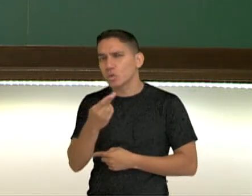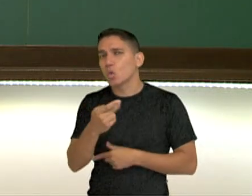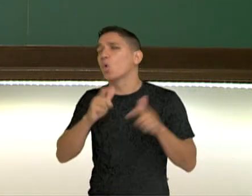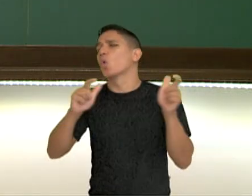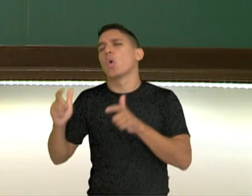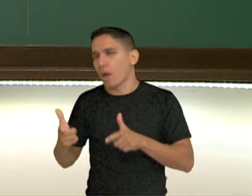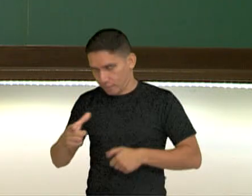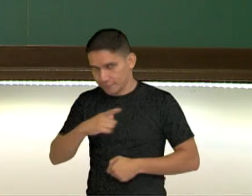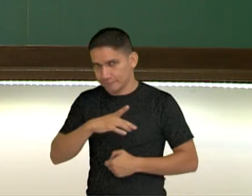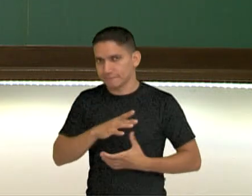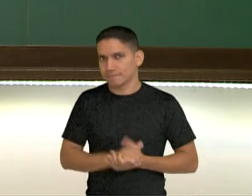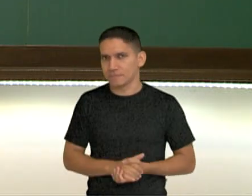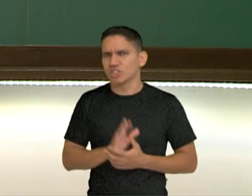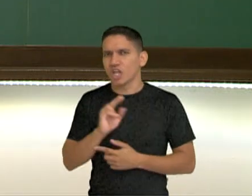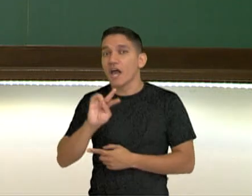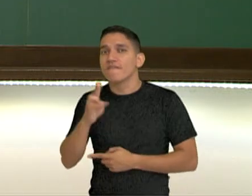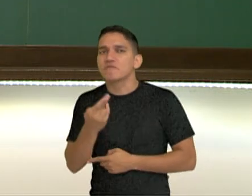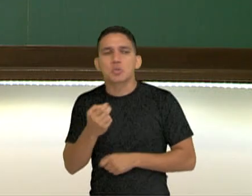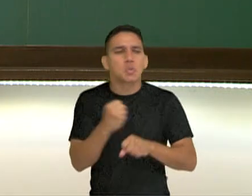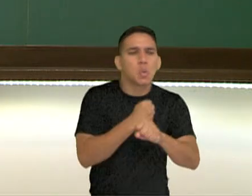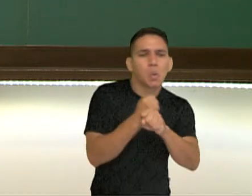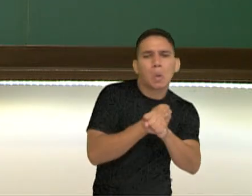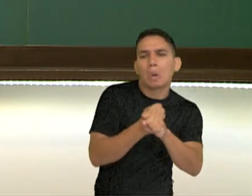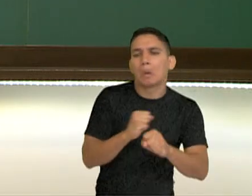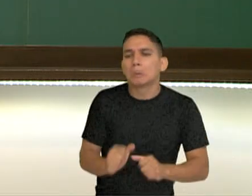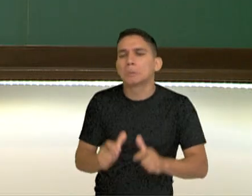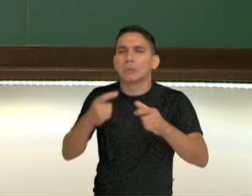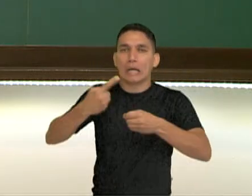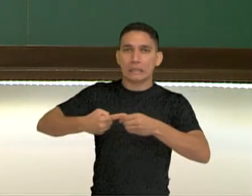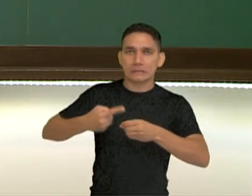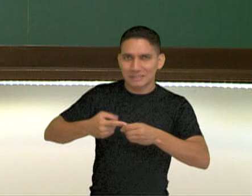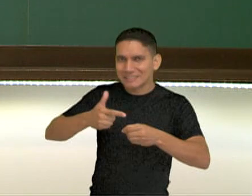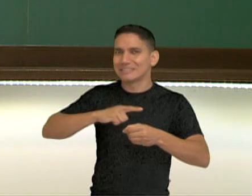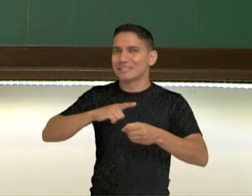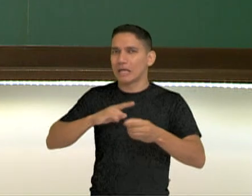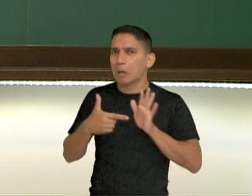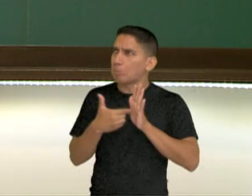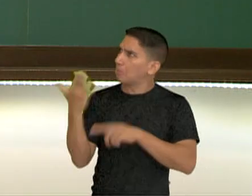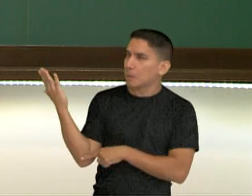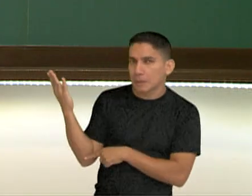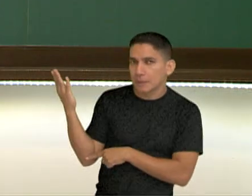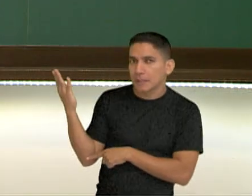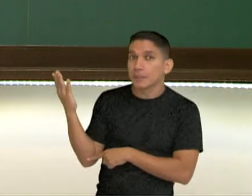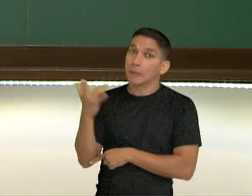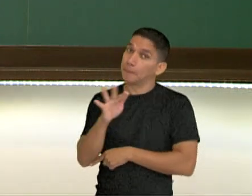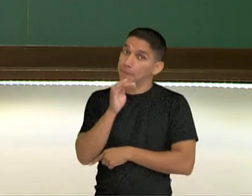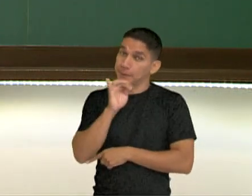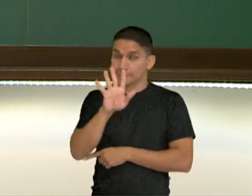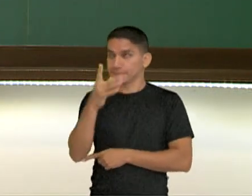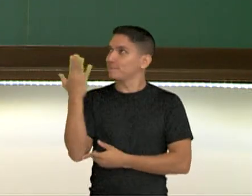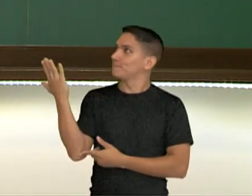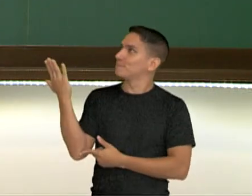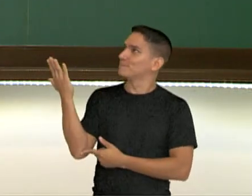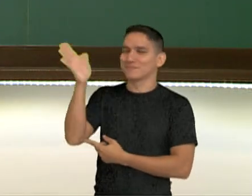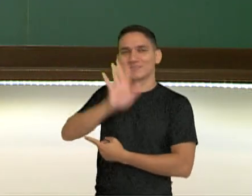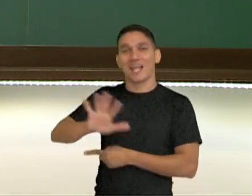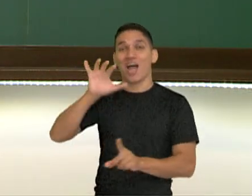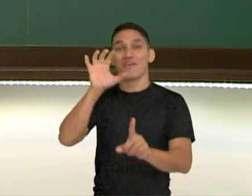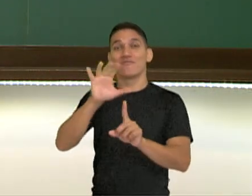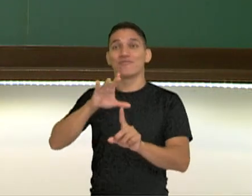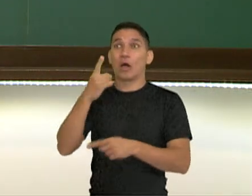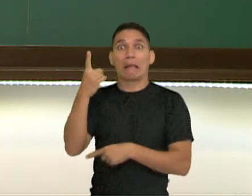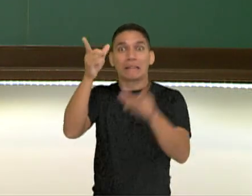em algum lugar? Vocês viram alguma construção na cidade que possa ter essas colunas? Bom, olha a influência